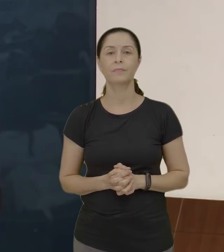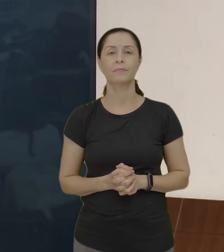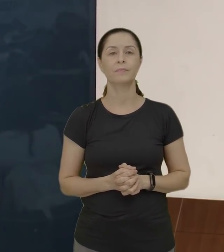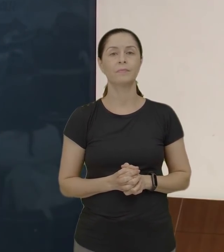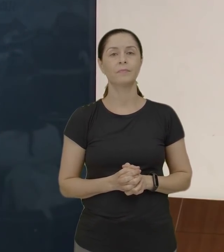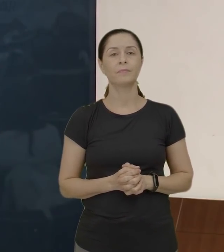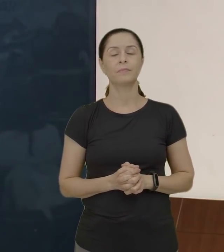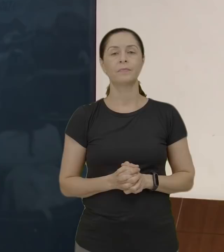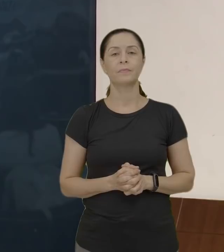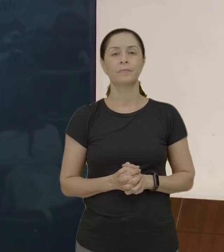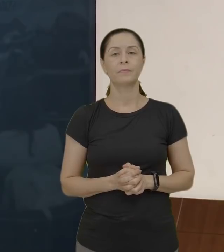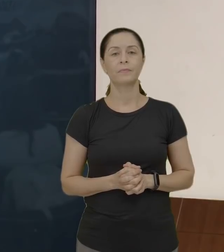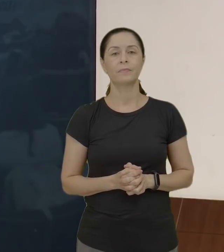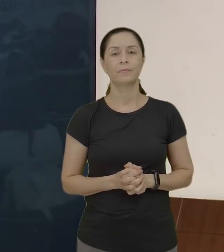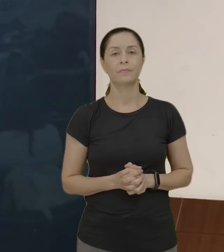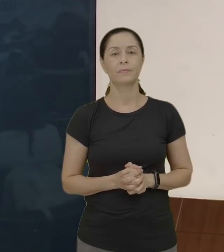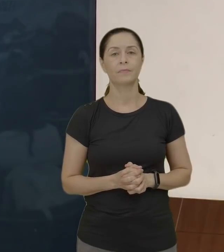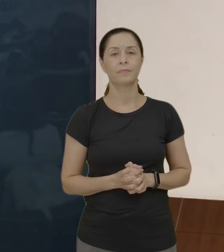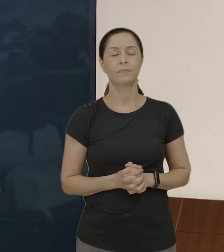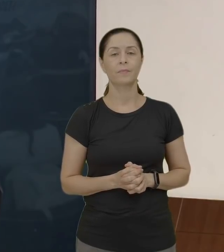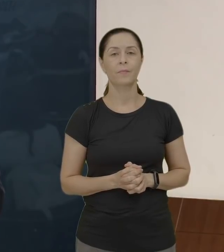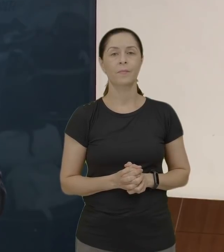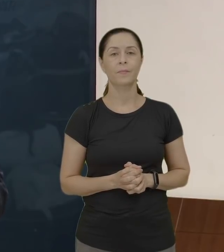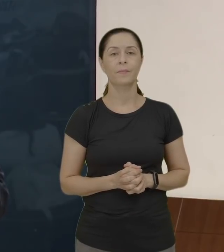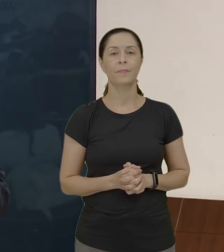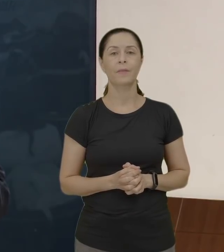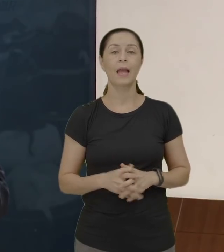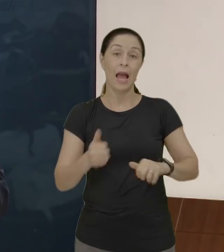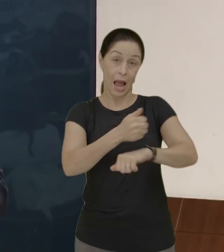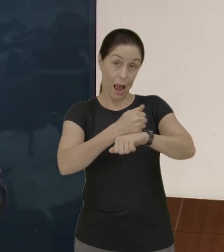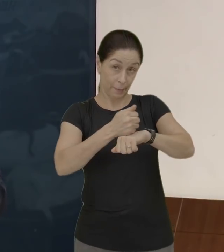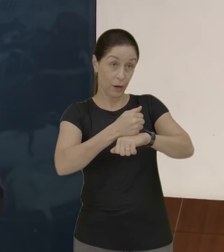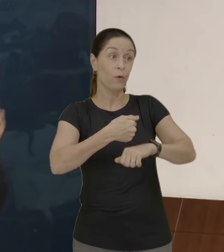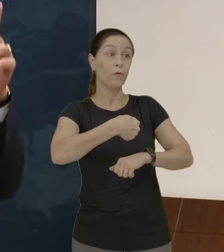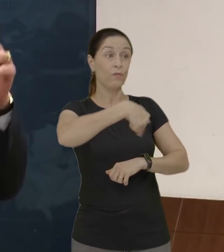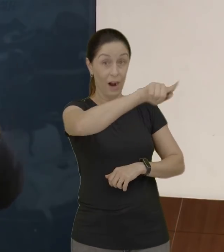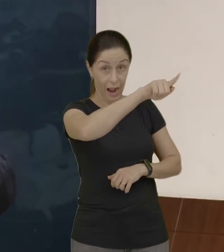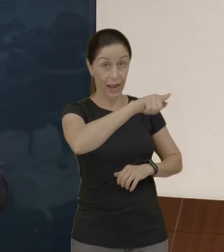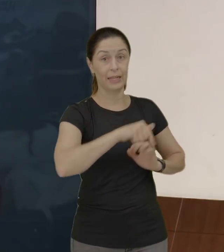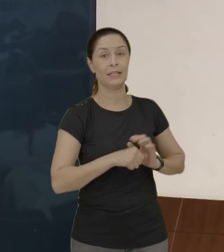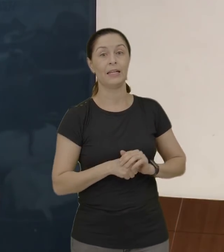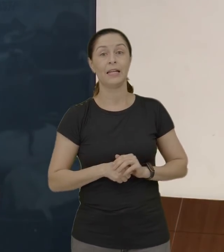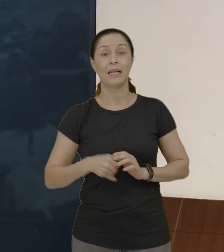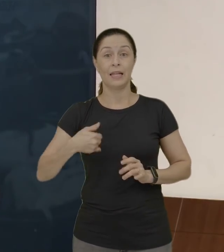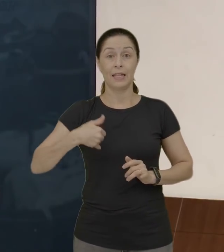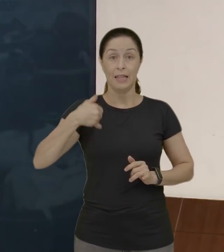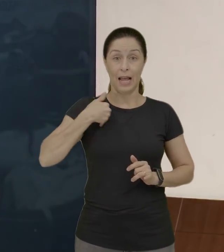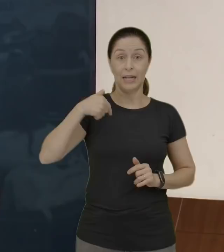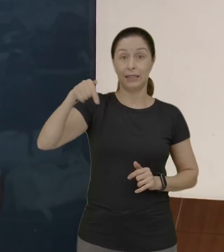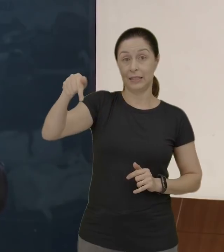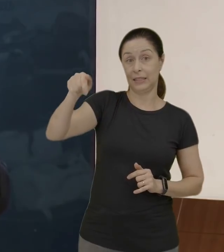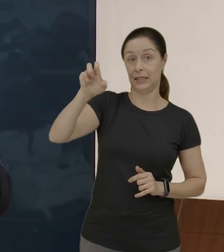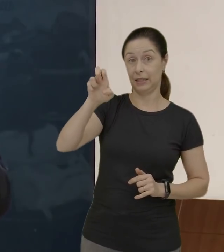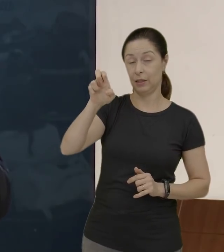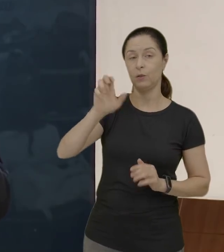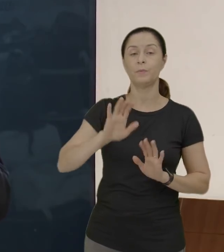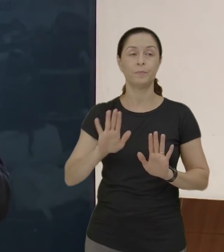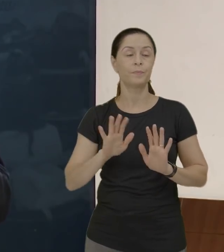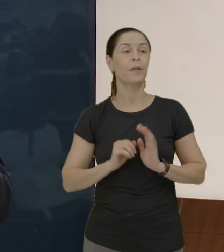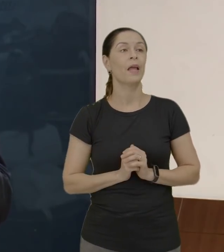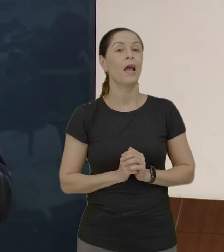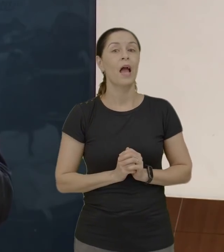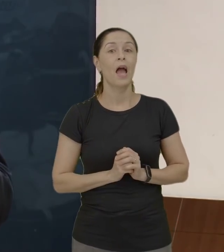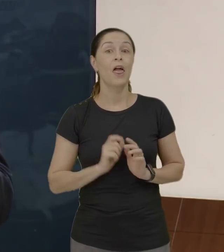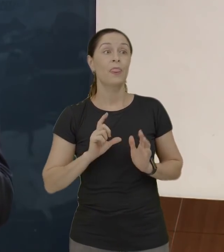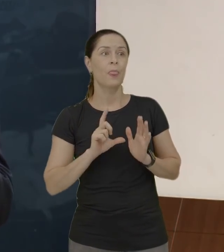figura de linguagem. Pois bem, ele sai aos 75 anos. Com